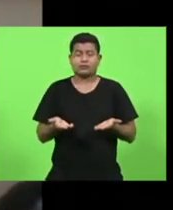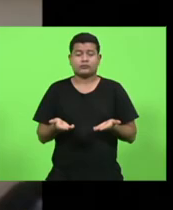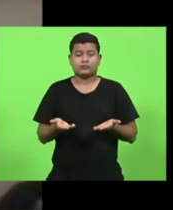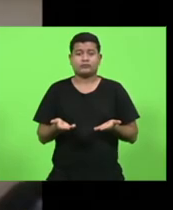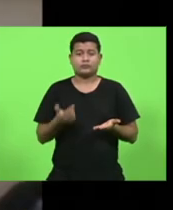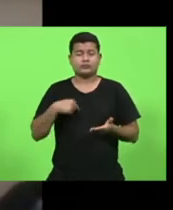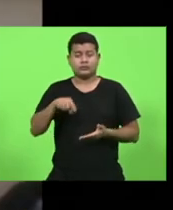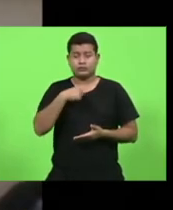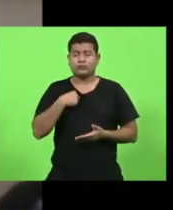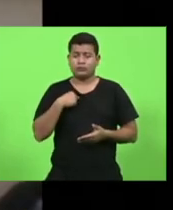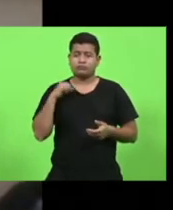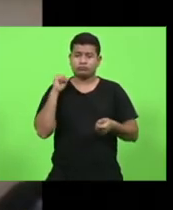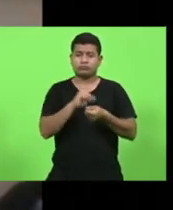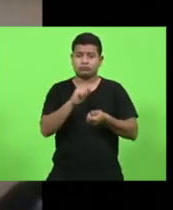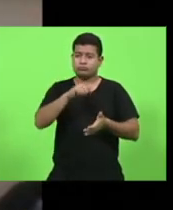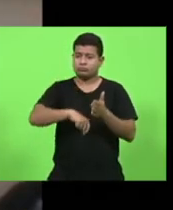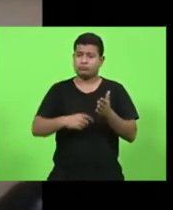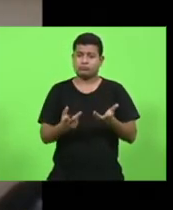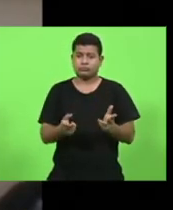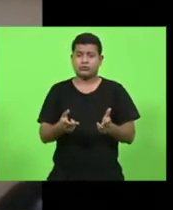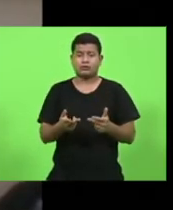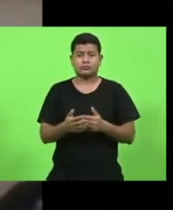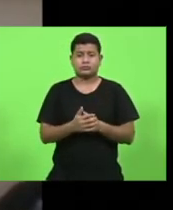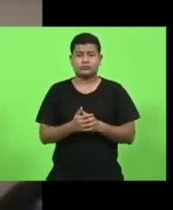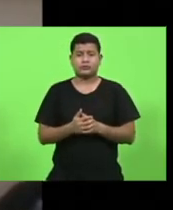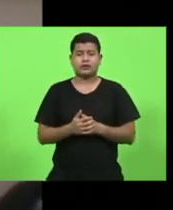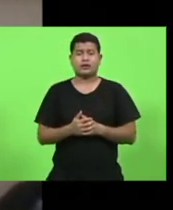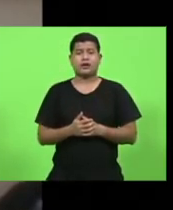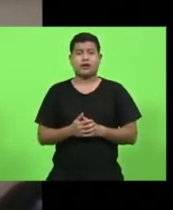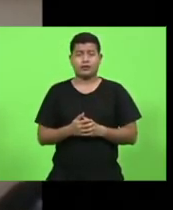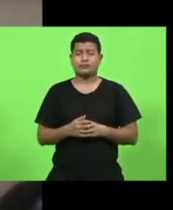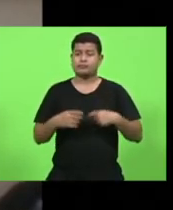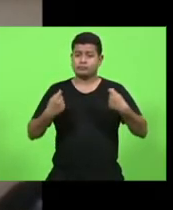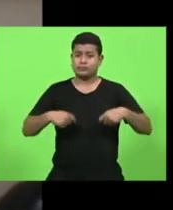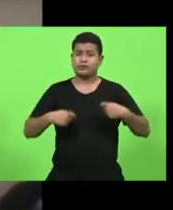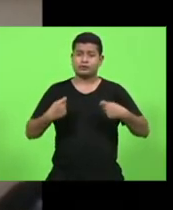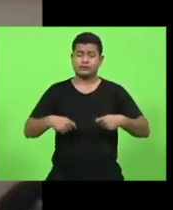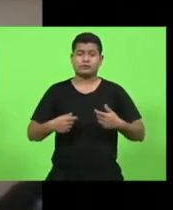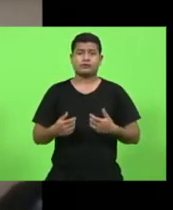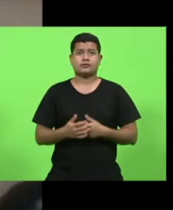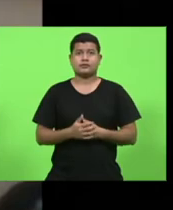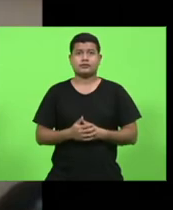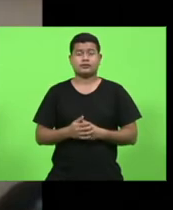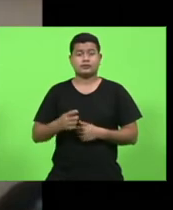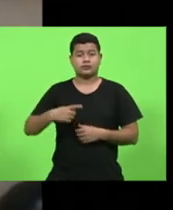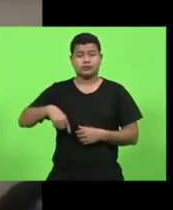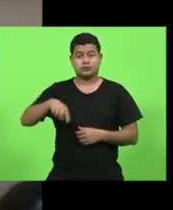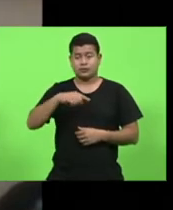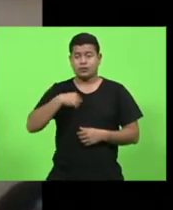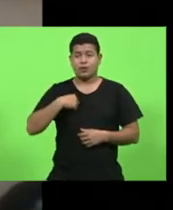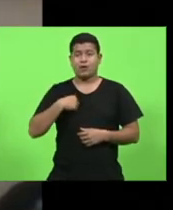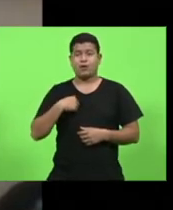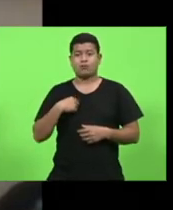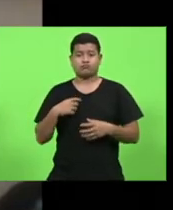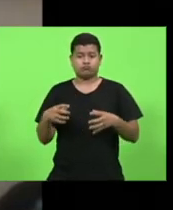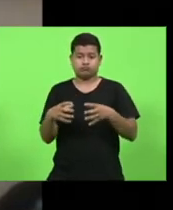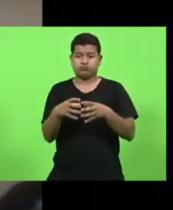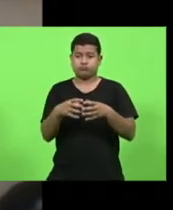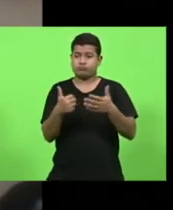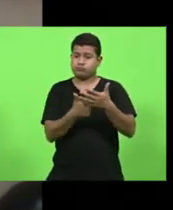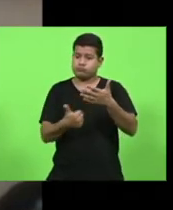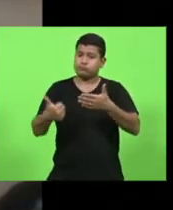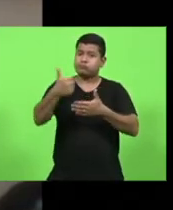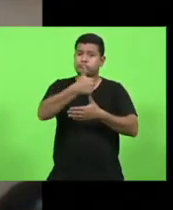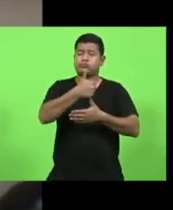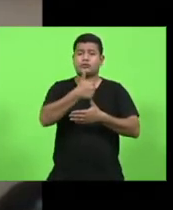gente ratifica a efetiva necessidade de sermos colocados no grupo prioritário da vacinação,